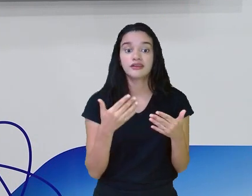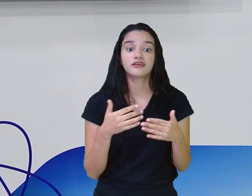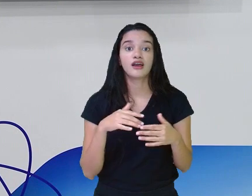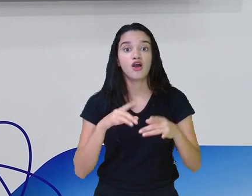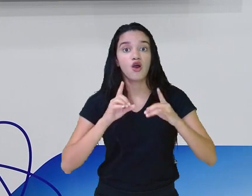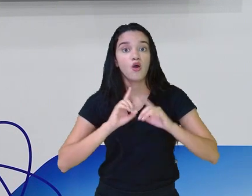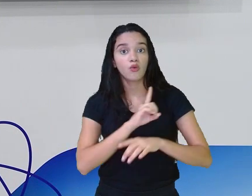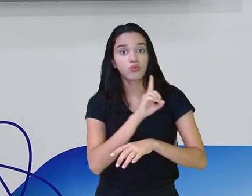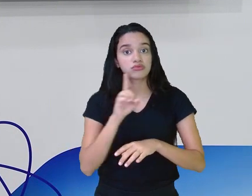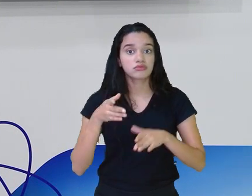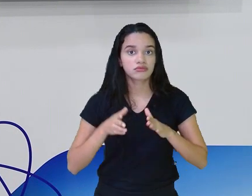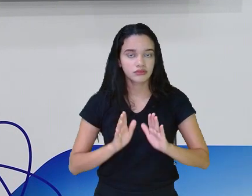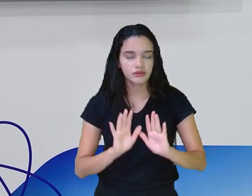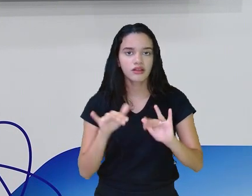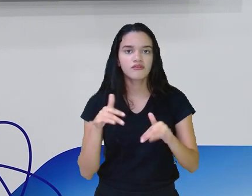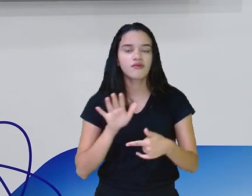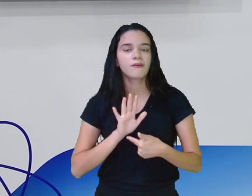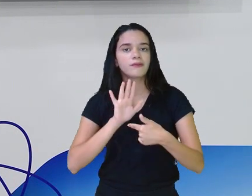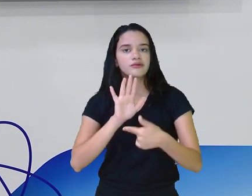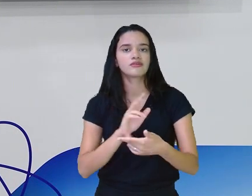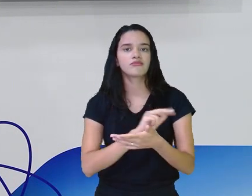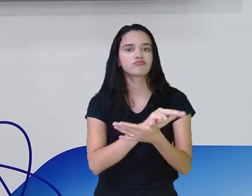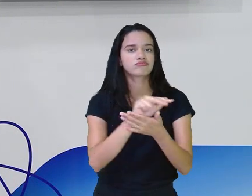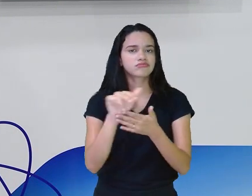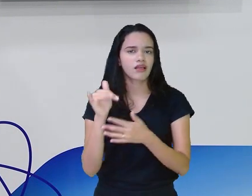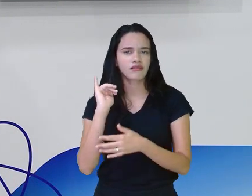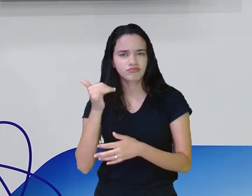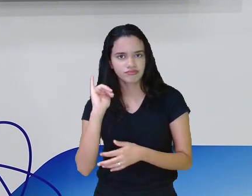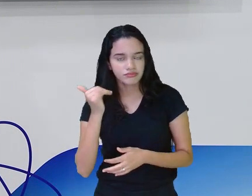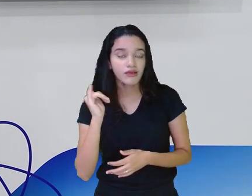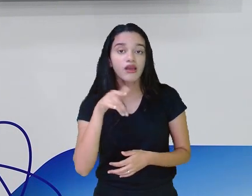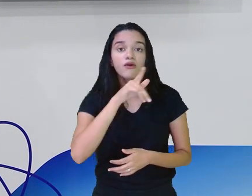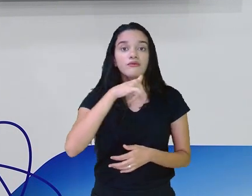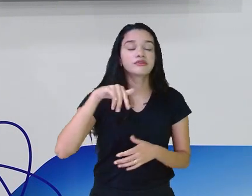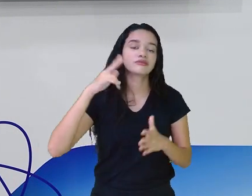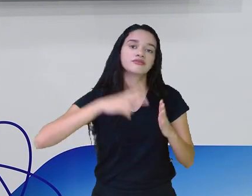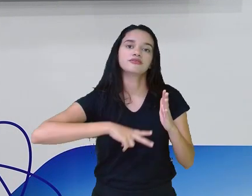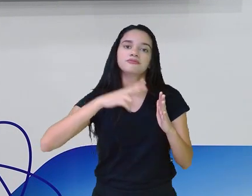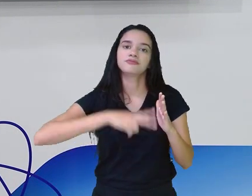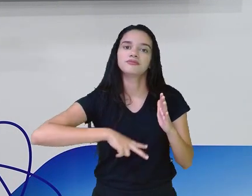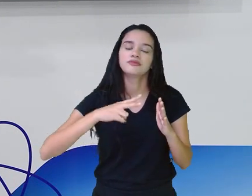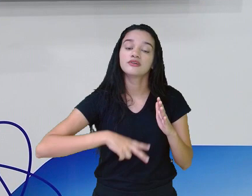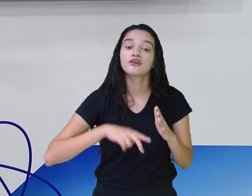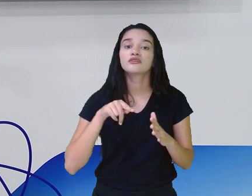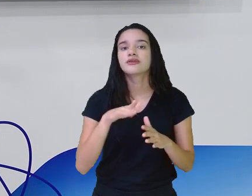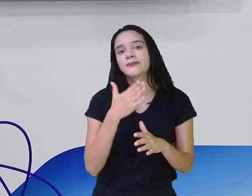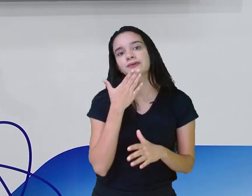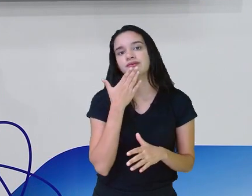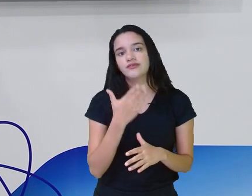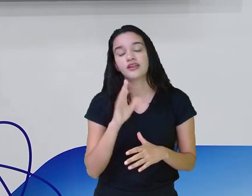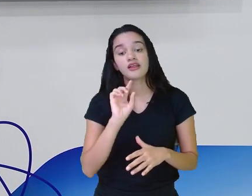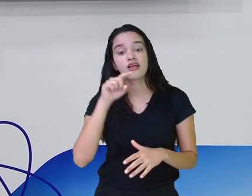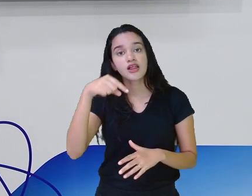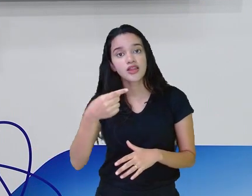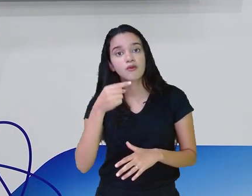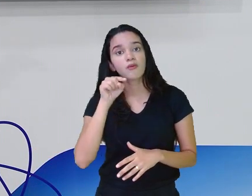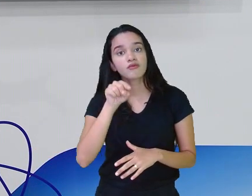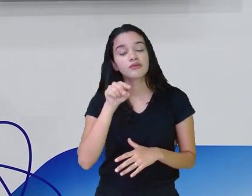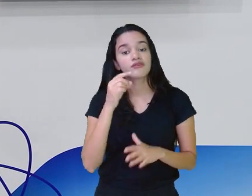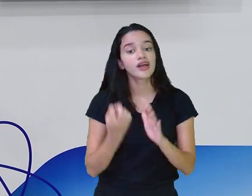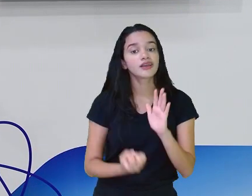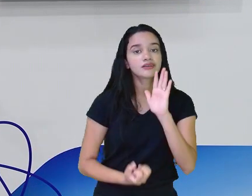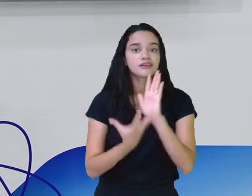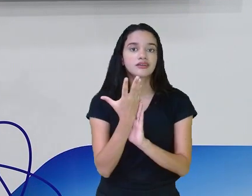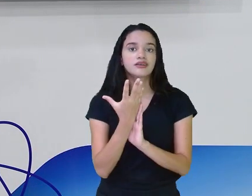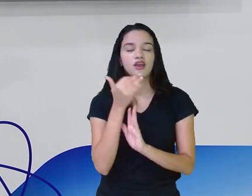conto tradicional. Então vão aparecer inúmeros contos. Você vai ler o que você preferir e depois você vai